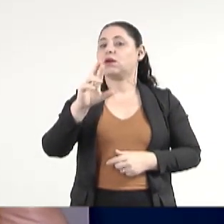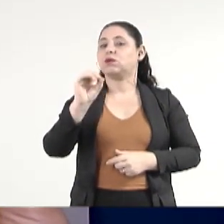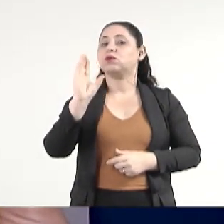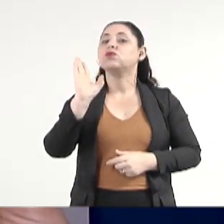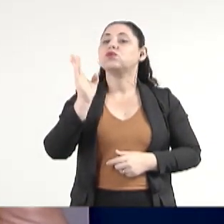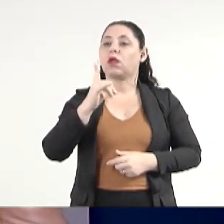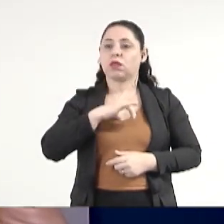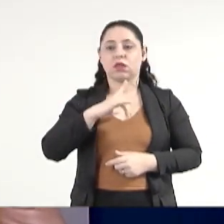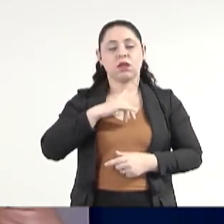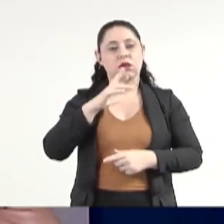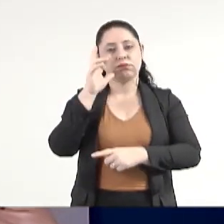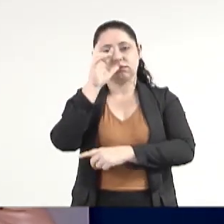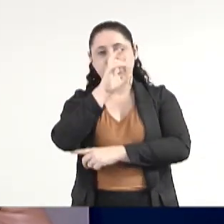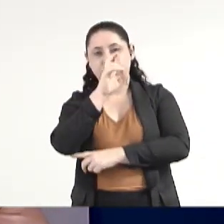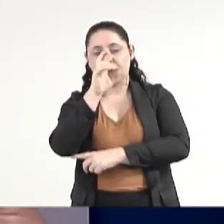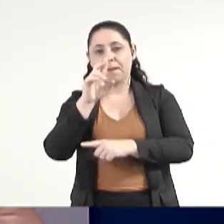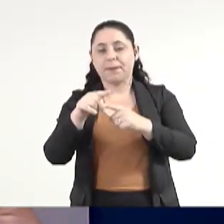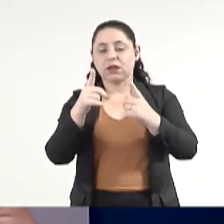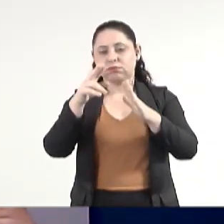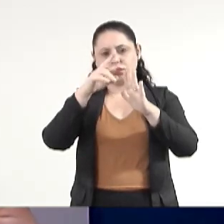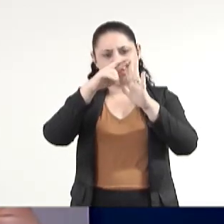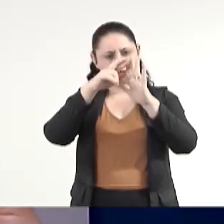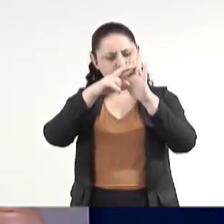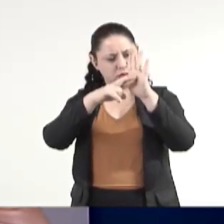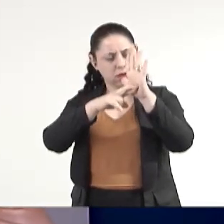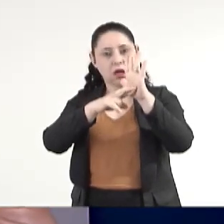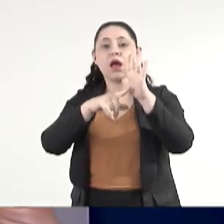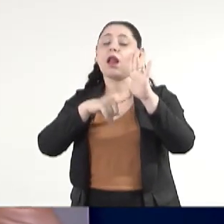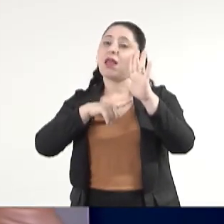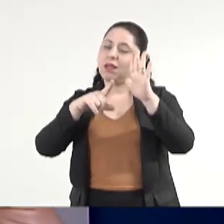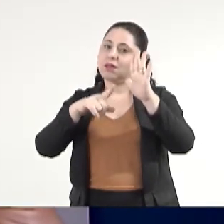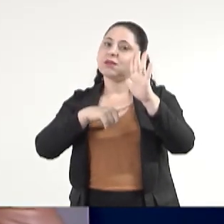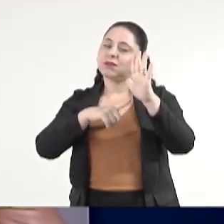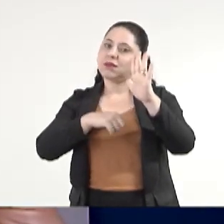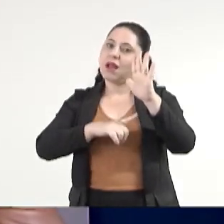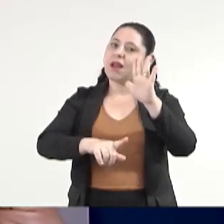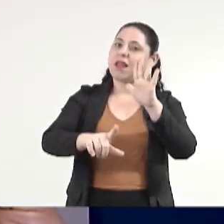essa inspeção, né? Mas você regulamentar